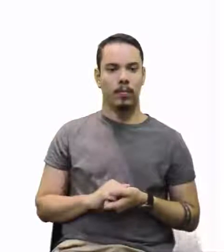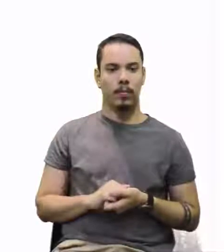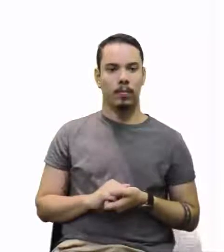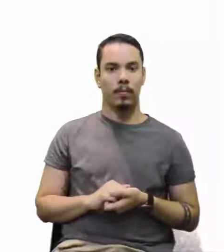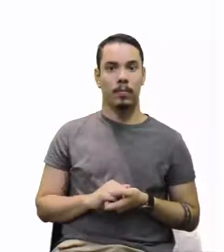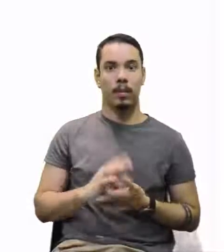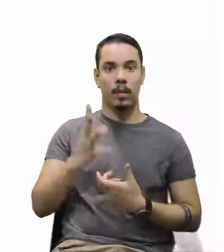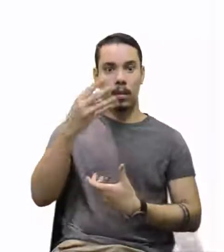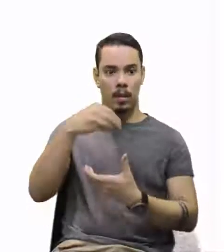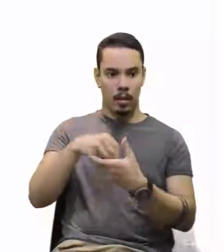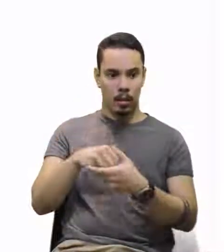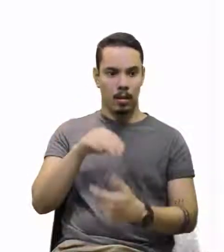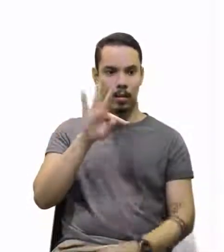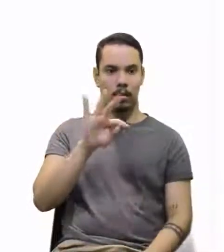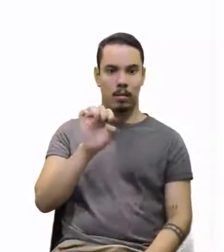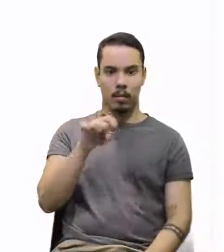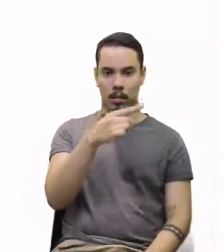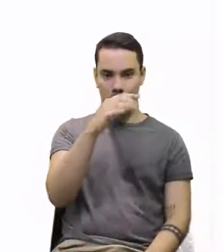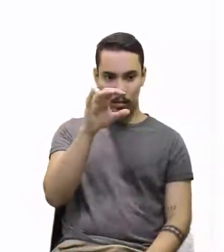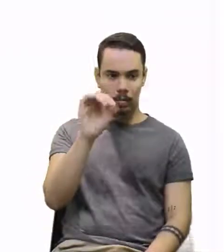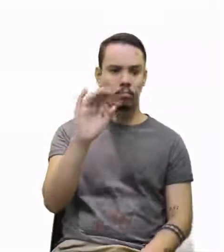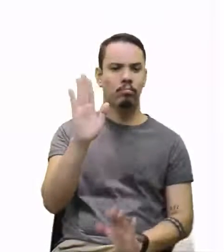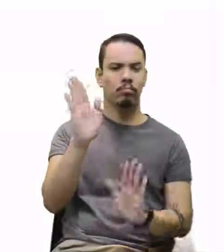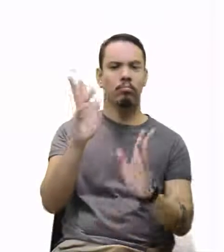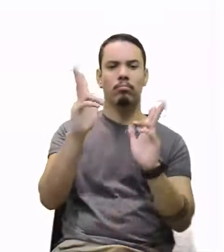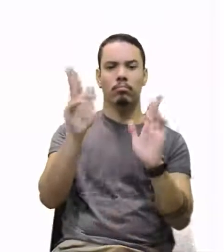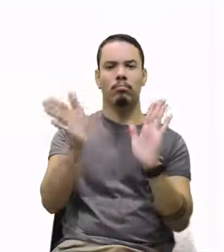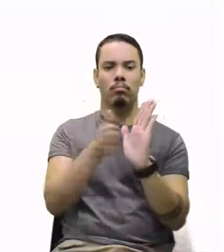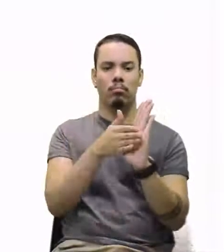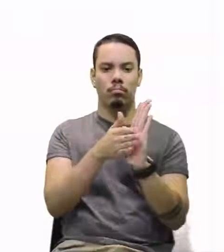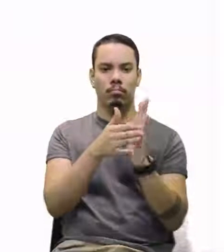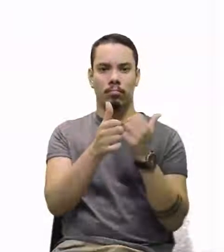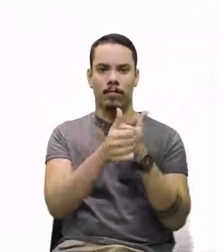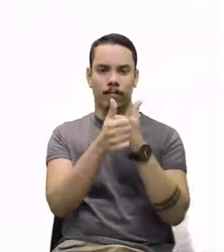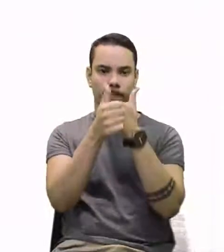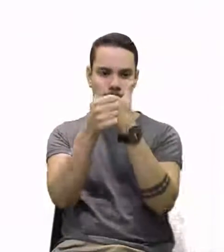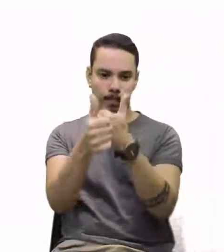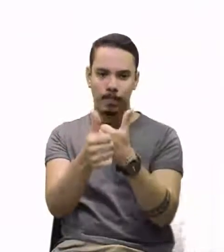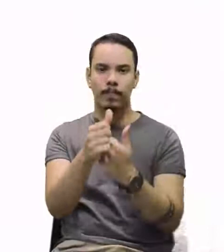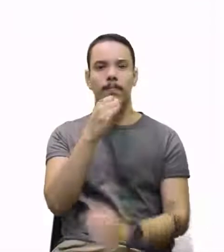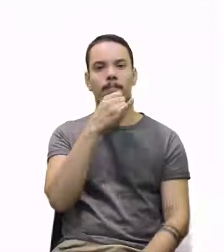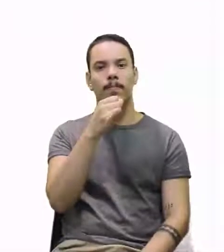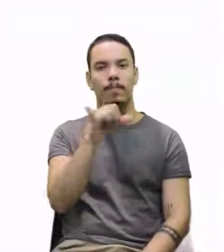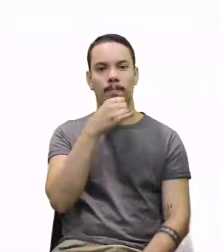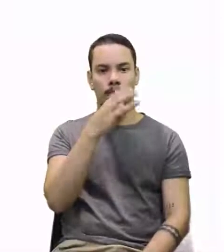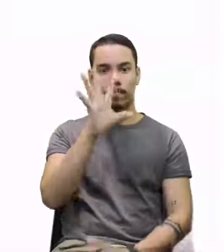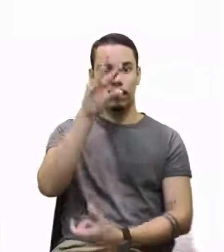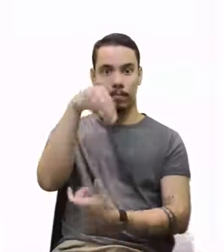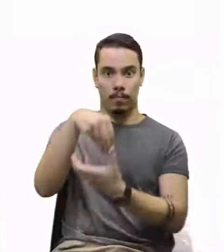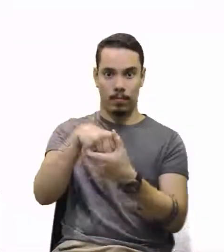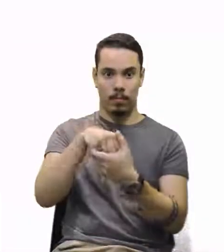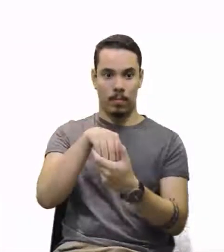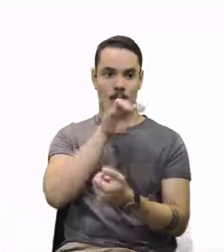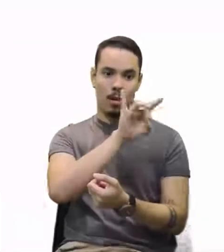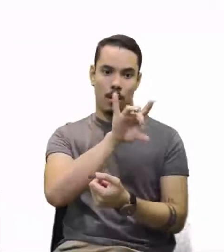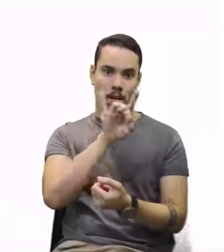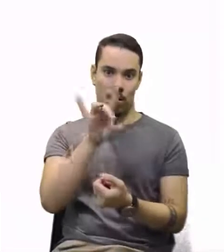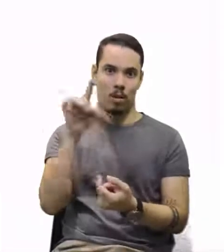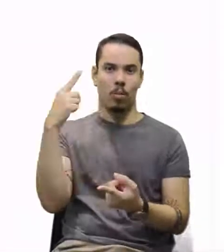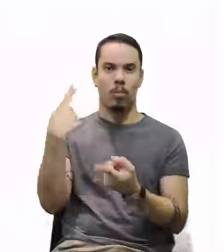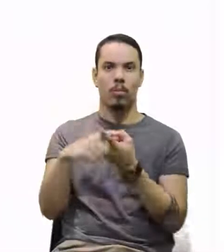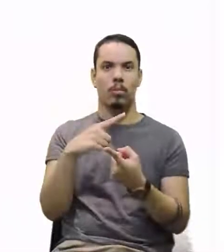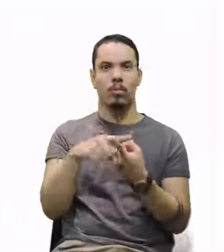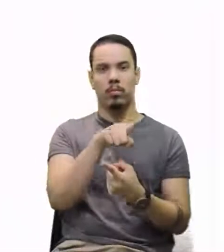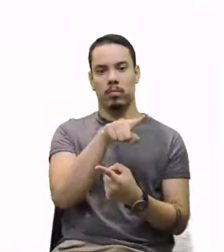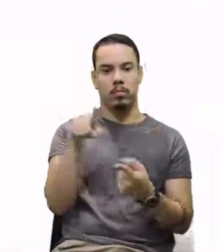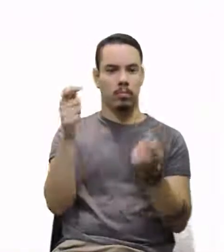nos terminais do indutor é proporcional à corrente que nele passa. Você